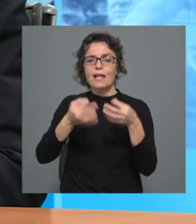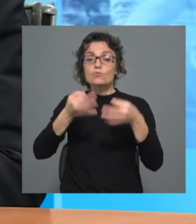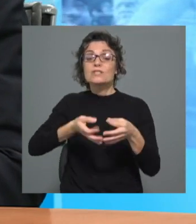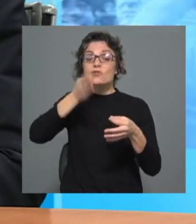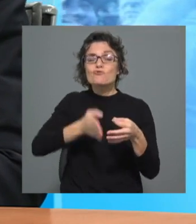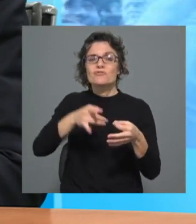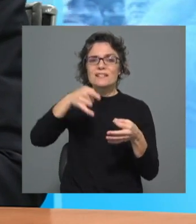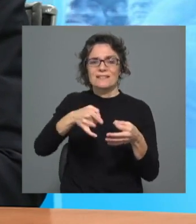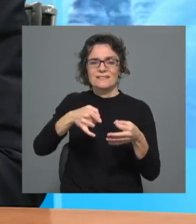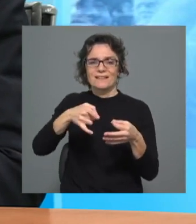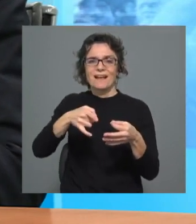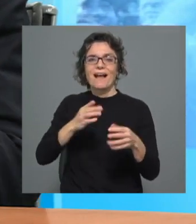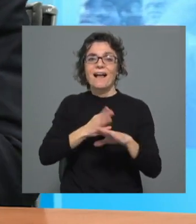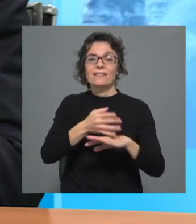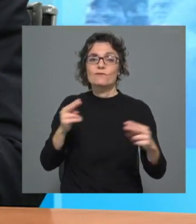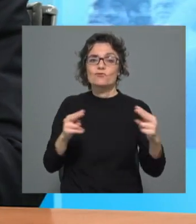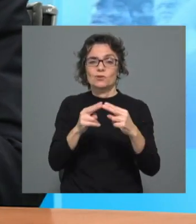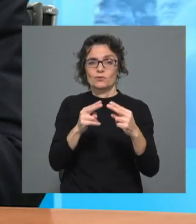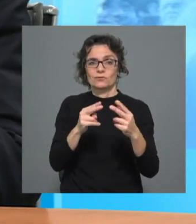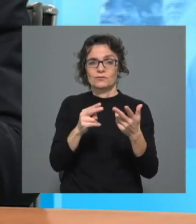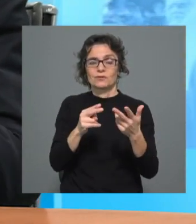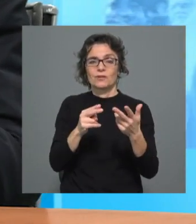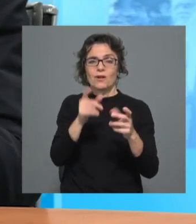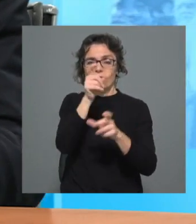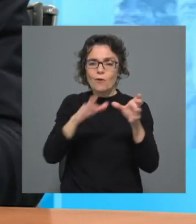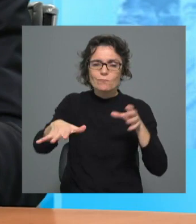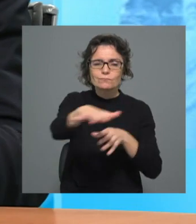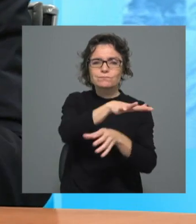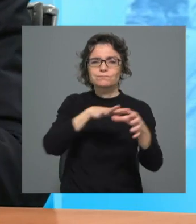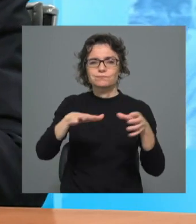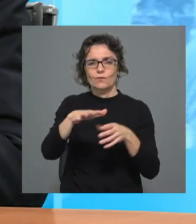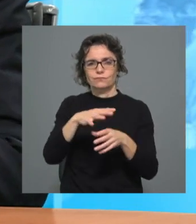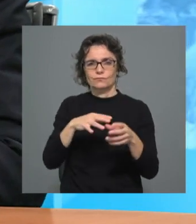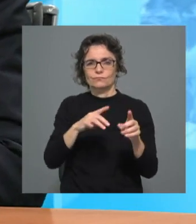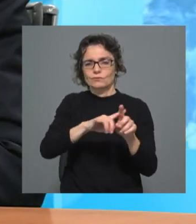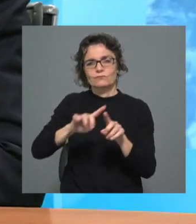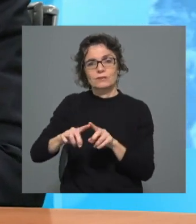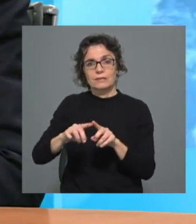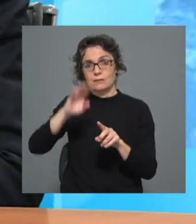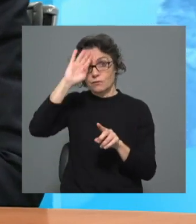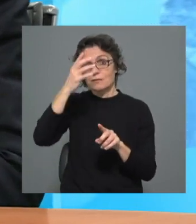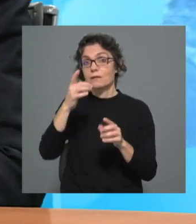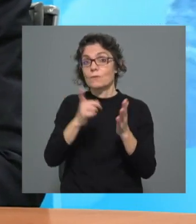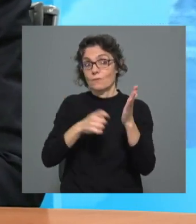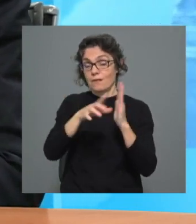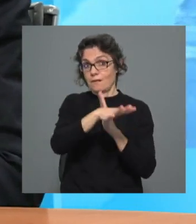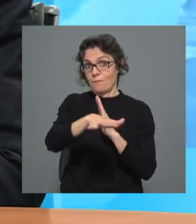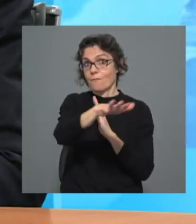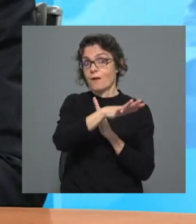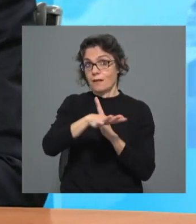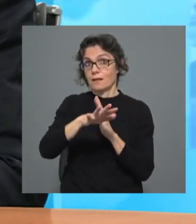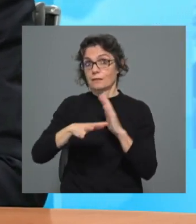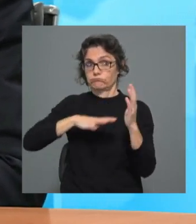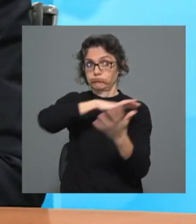no encontro entre os povos e dentro dos povos, questões que nos Estados Unidos nós sabemos que têm estado ao